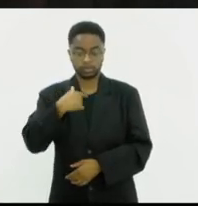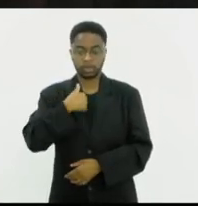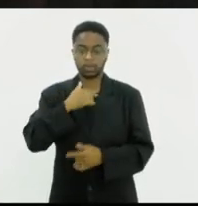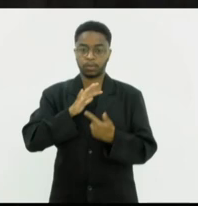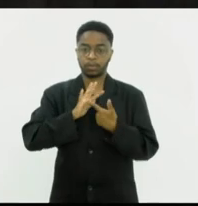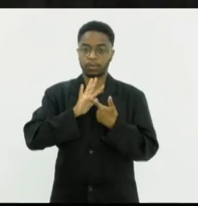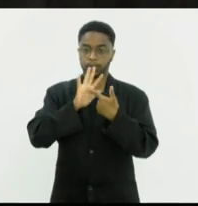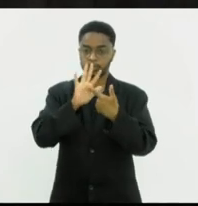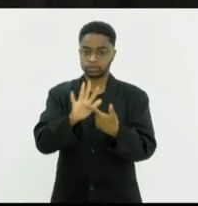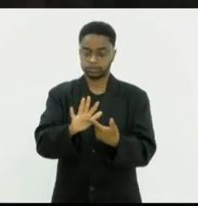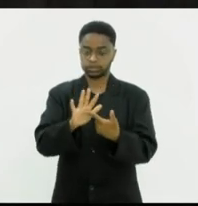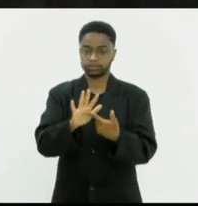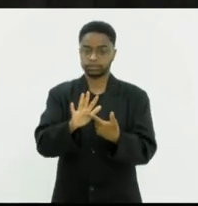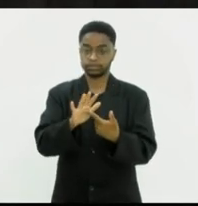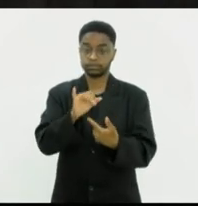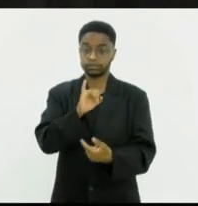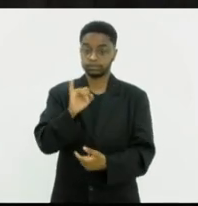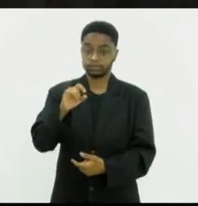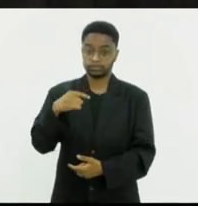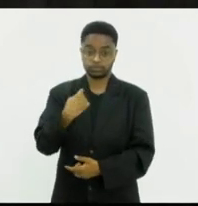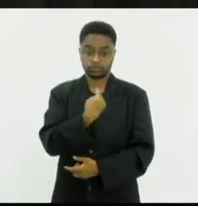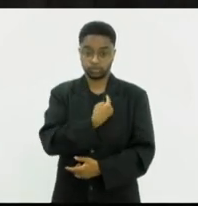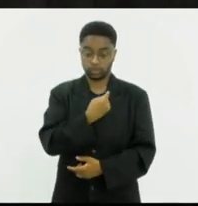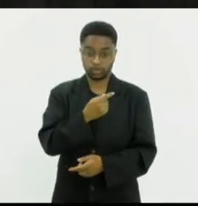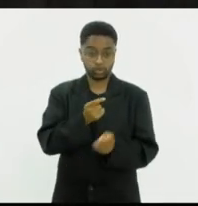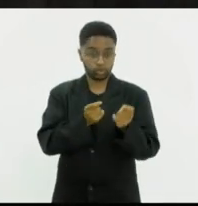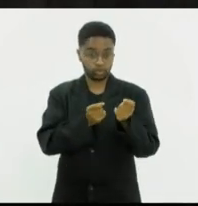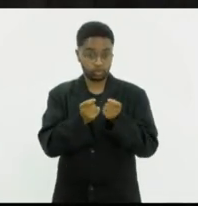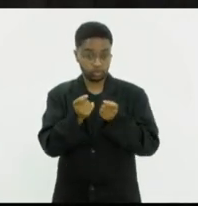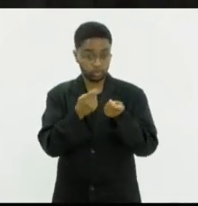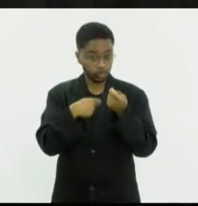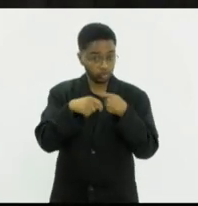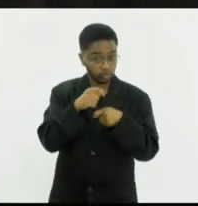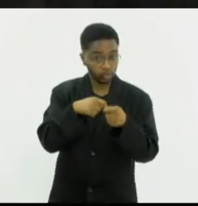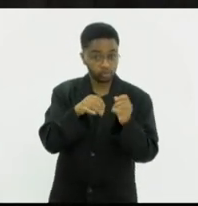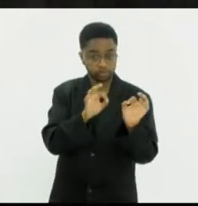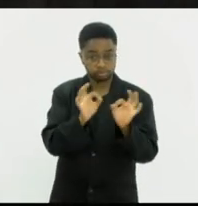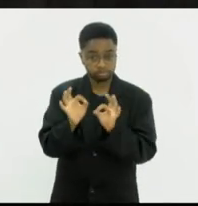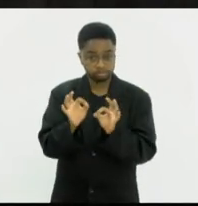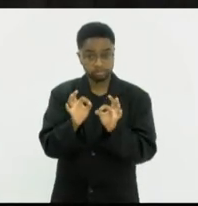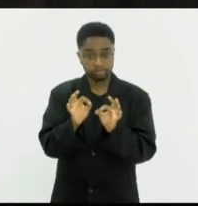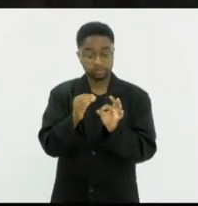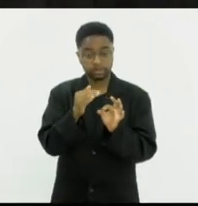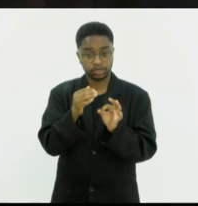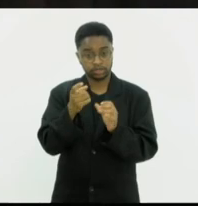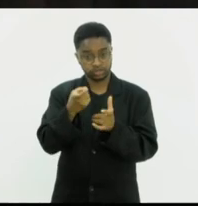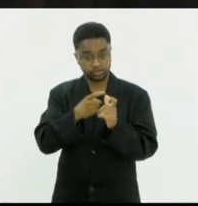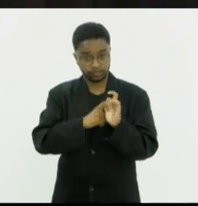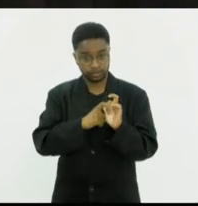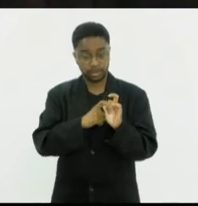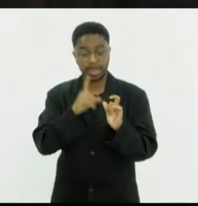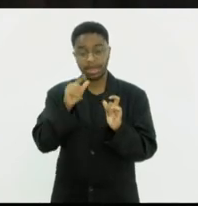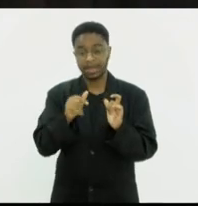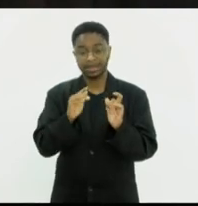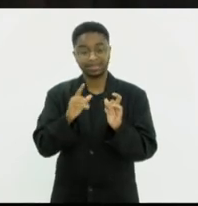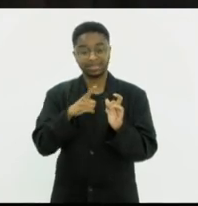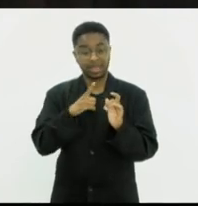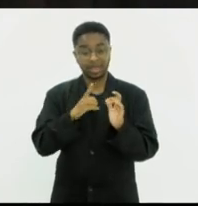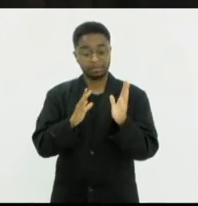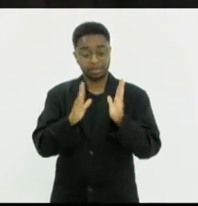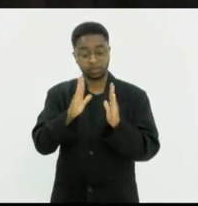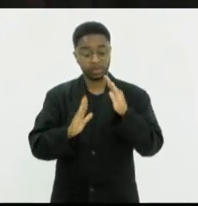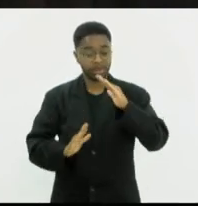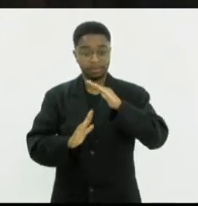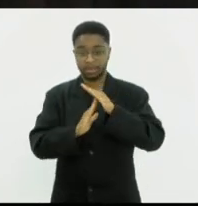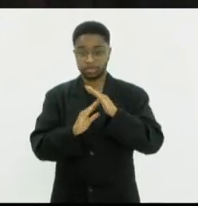mostrando que, se a gente não renegocia a dívida, é questão de data para o Estado quebrar. Não será